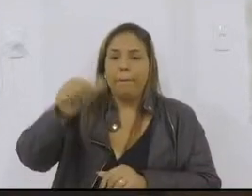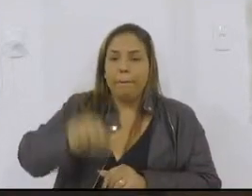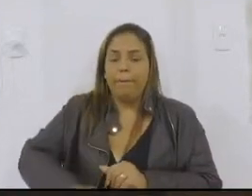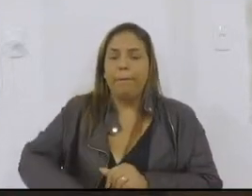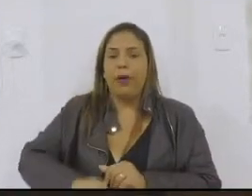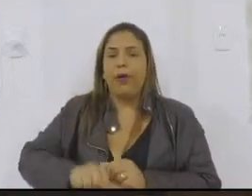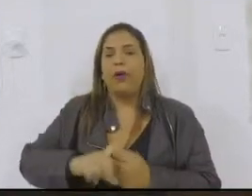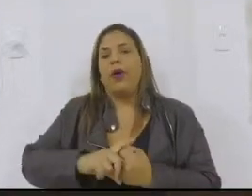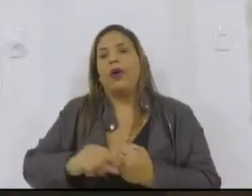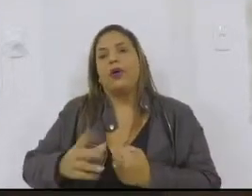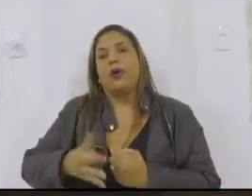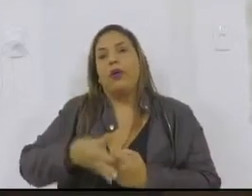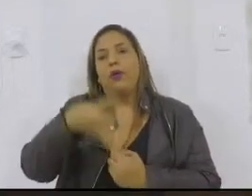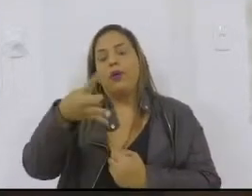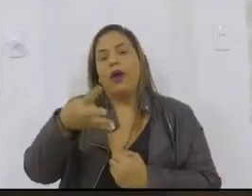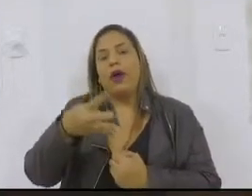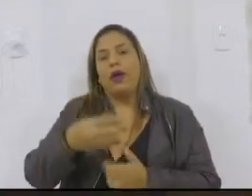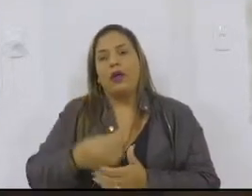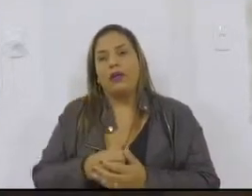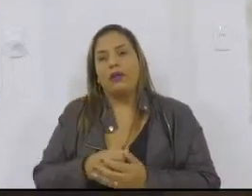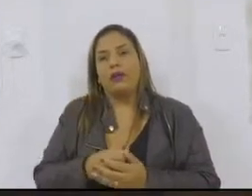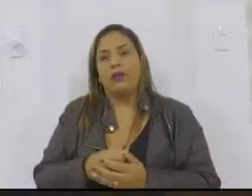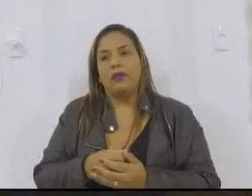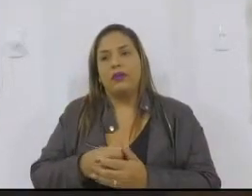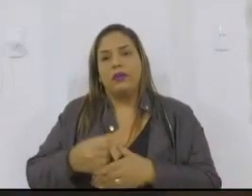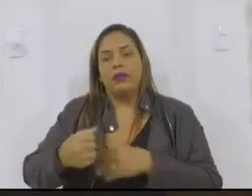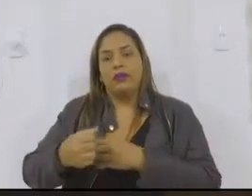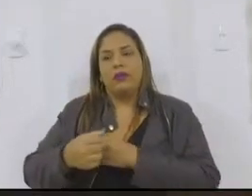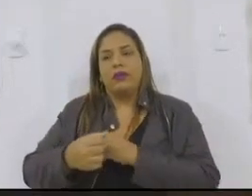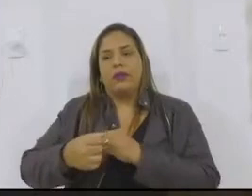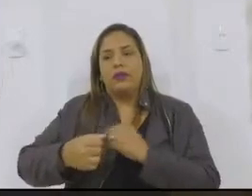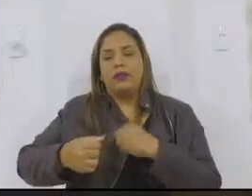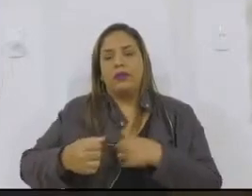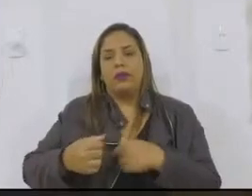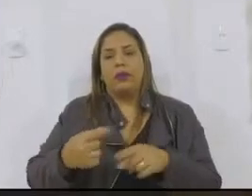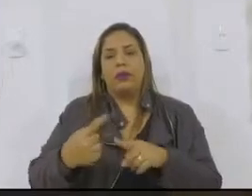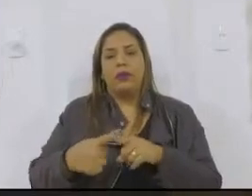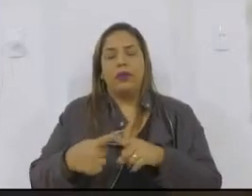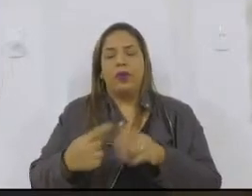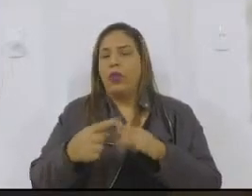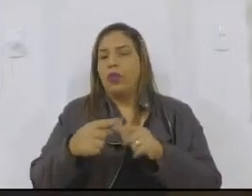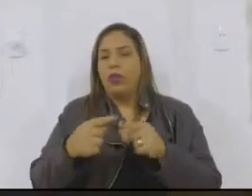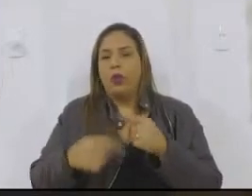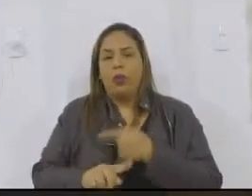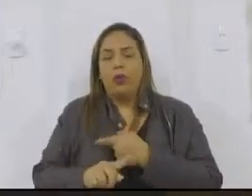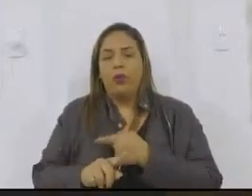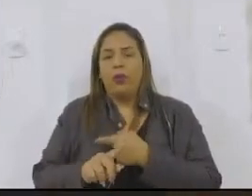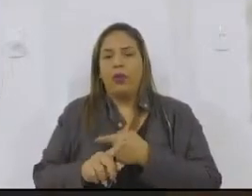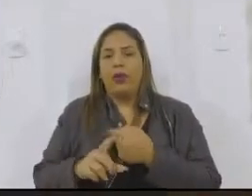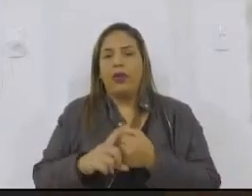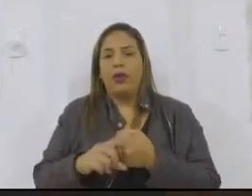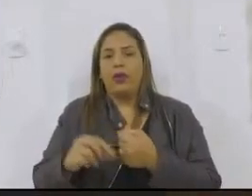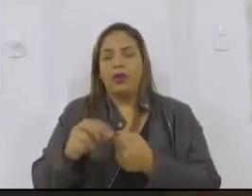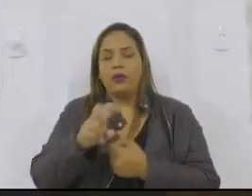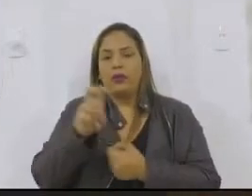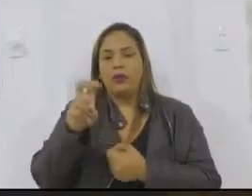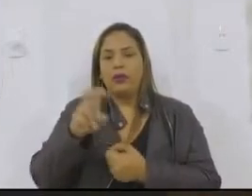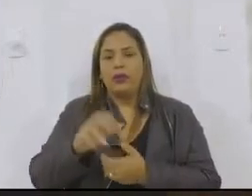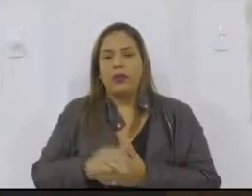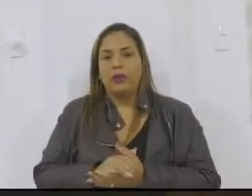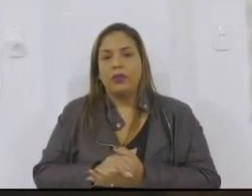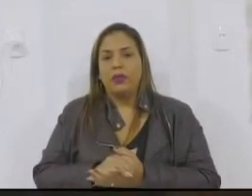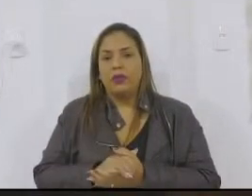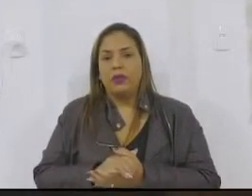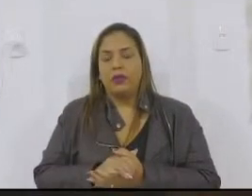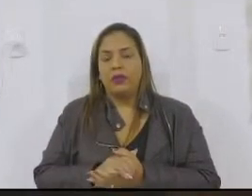proposição supracitada, além de sistematicamente entrar em conflito com o artigo 5º, ele incorre à inconstitucionalidade a ação de um